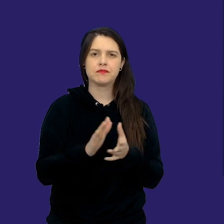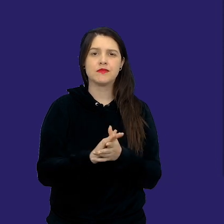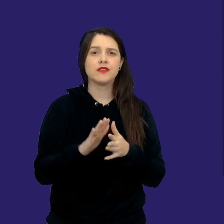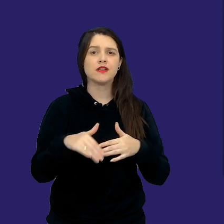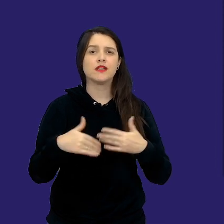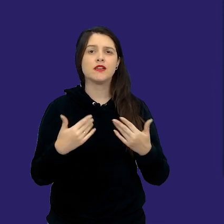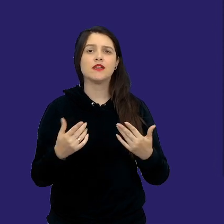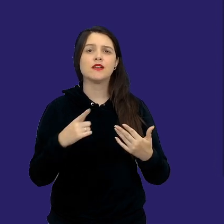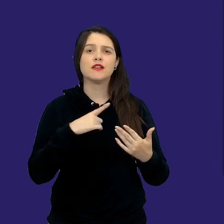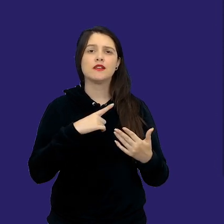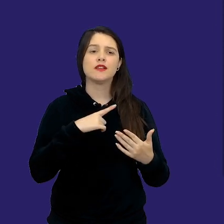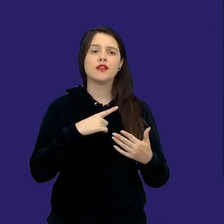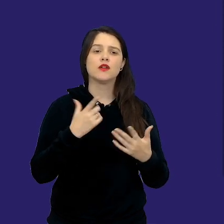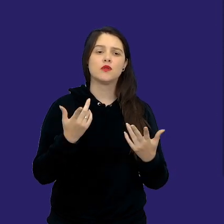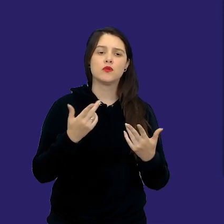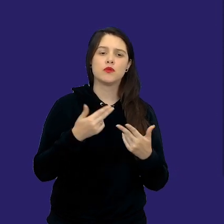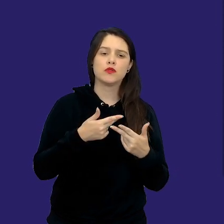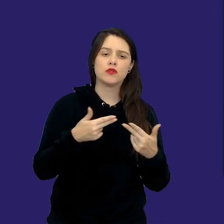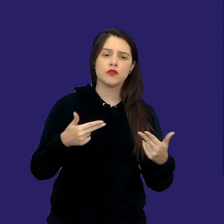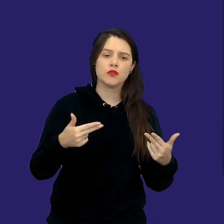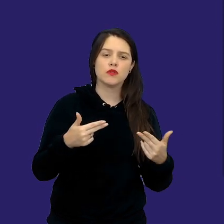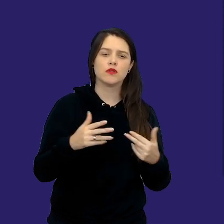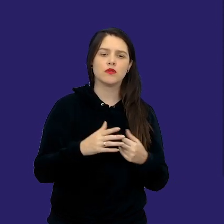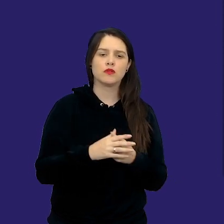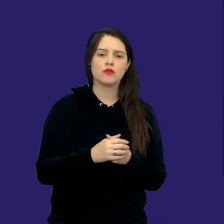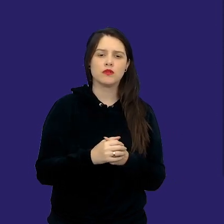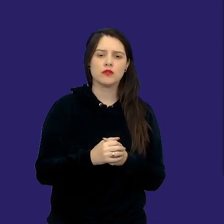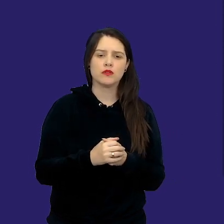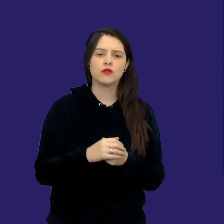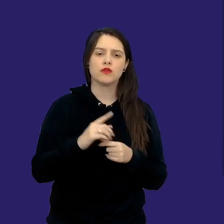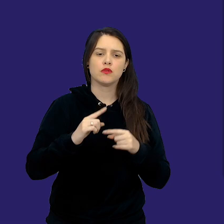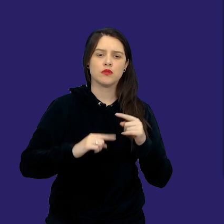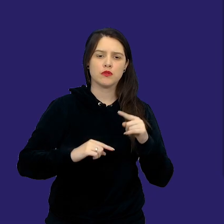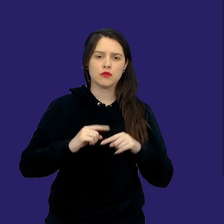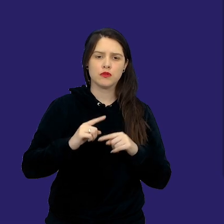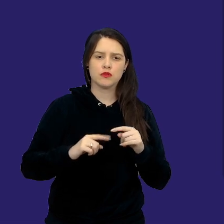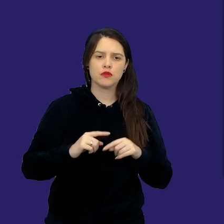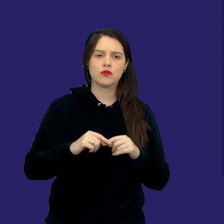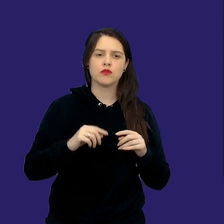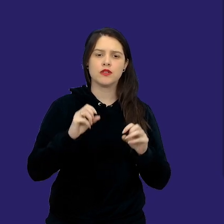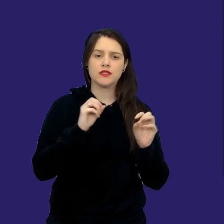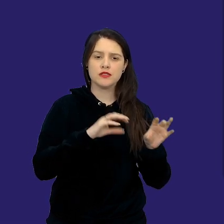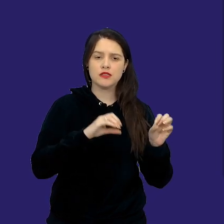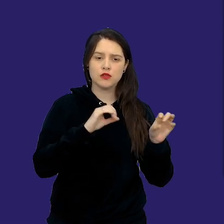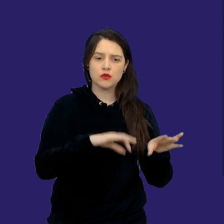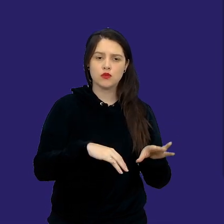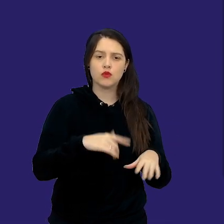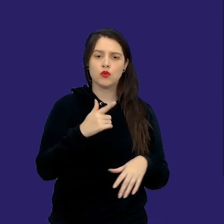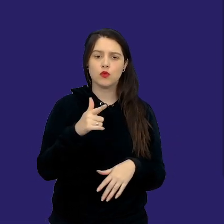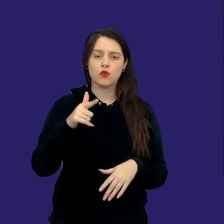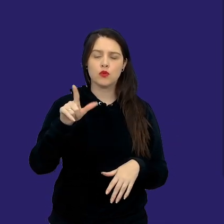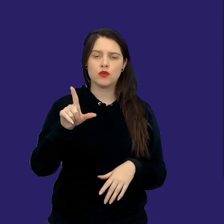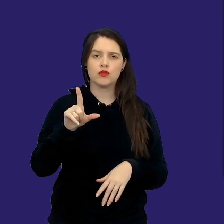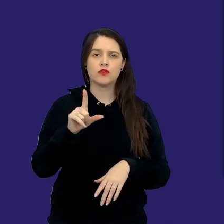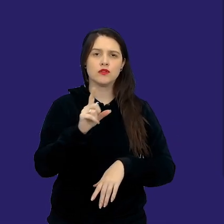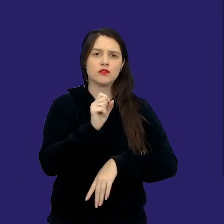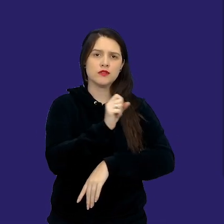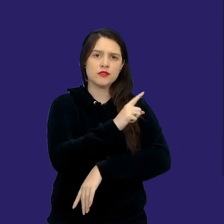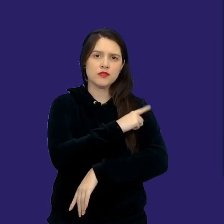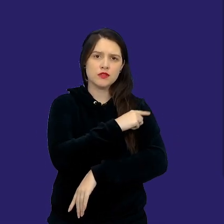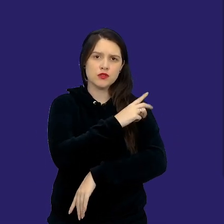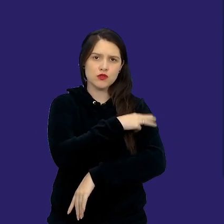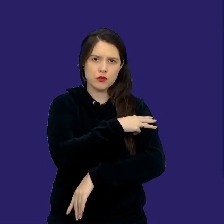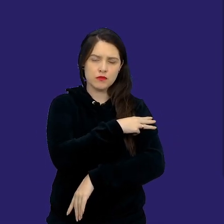dois endereços, um para o material do ensino fundamental e outro para